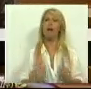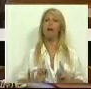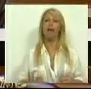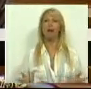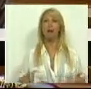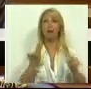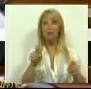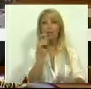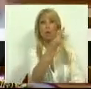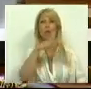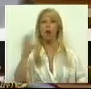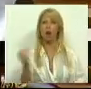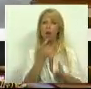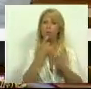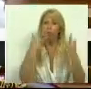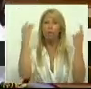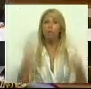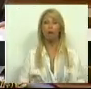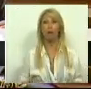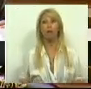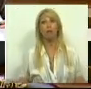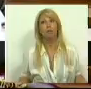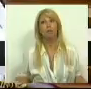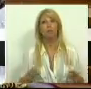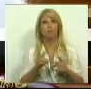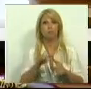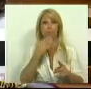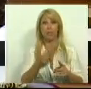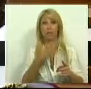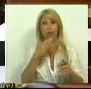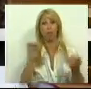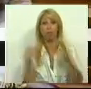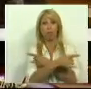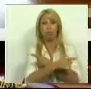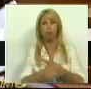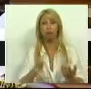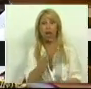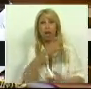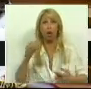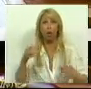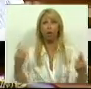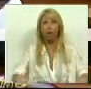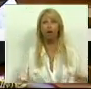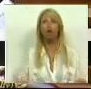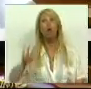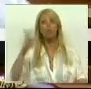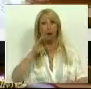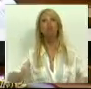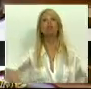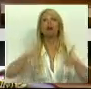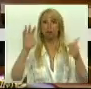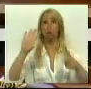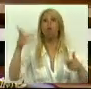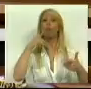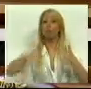tudo errado. Esta petição orienta-se para o lado errado. O país ganhou quando alterou a lei que permitiu